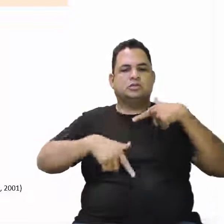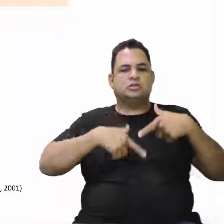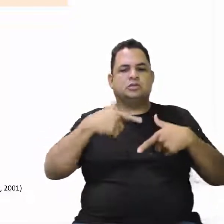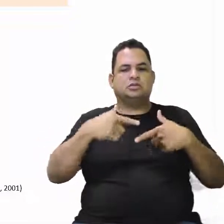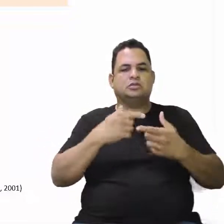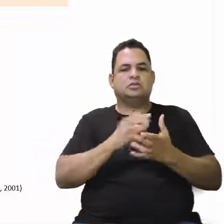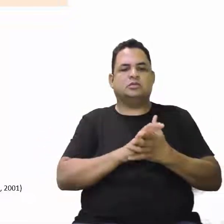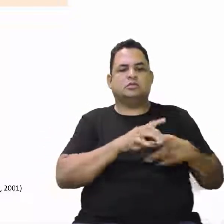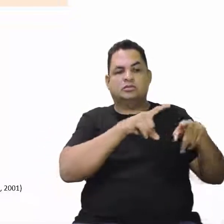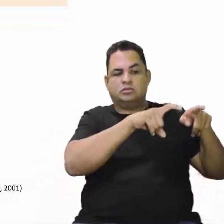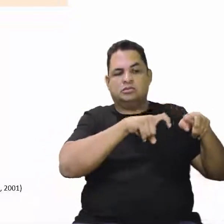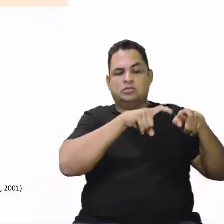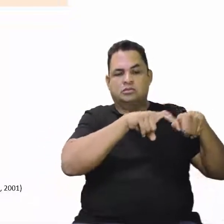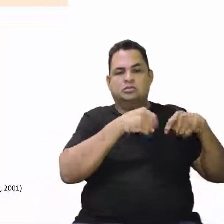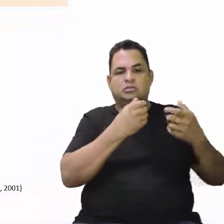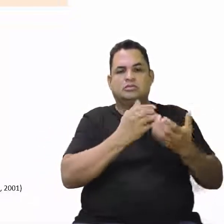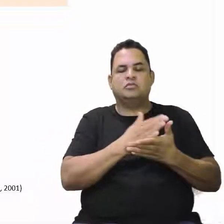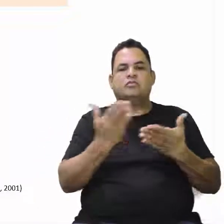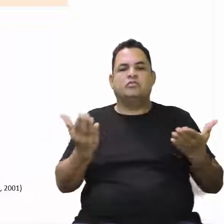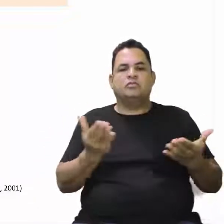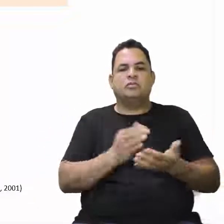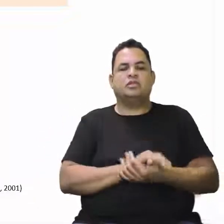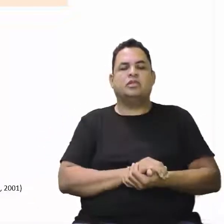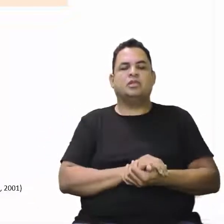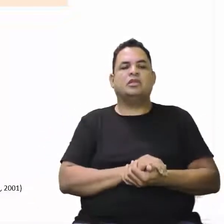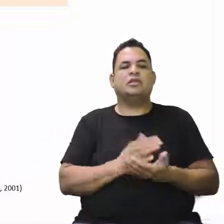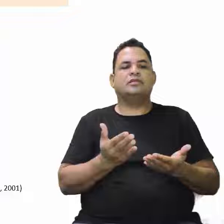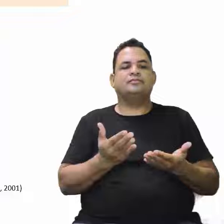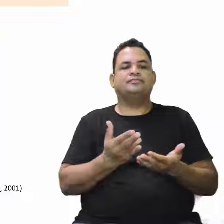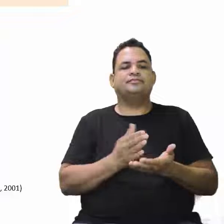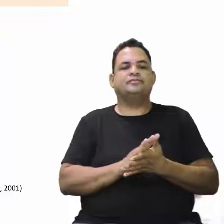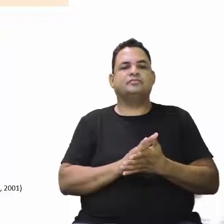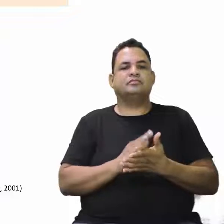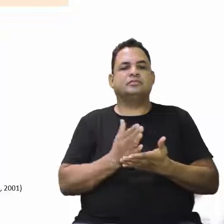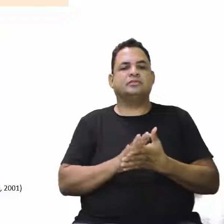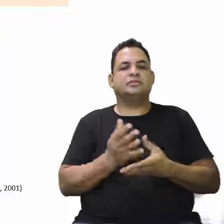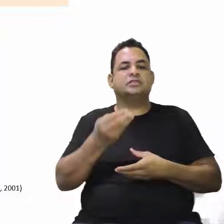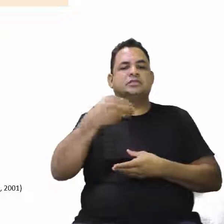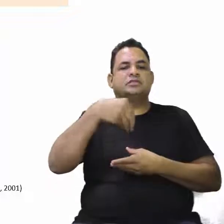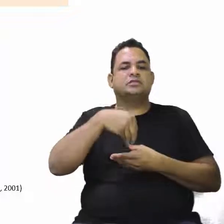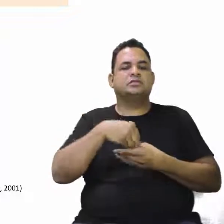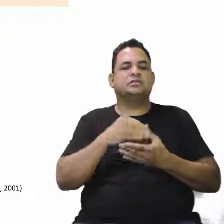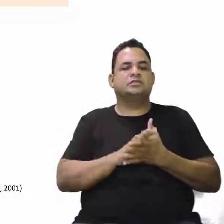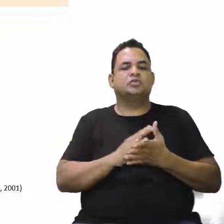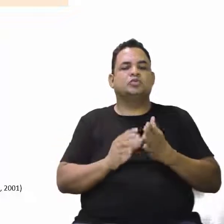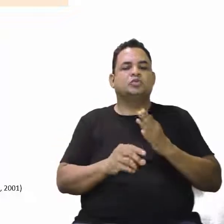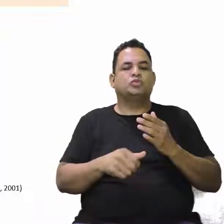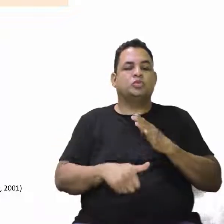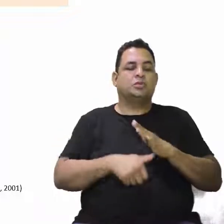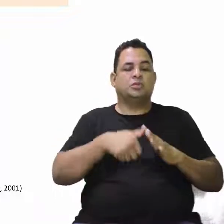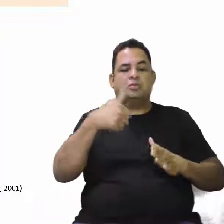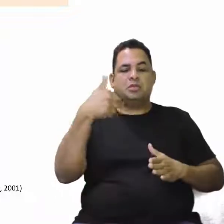da agropecuária, o ramo da agropecuária, que faz parte do setor primário.